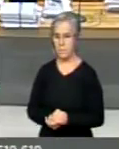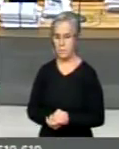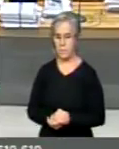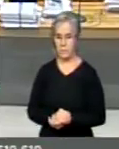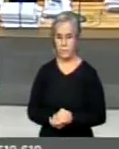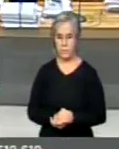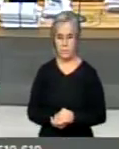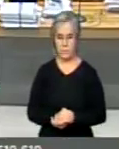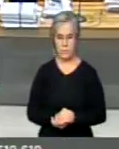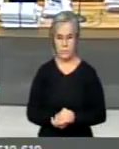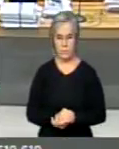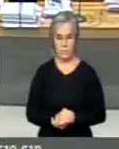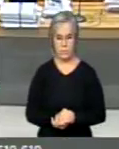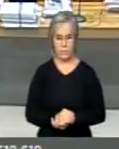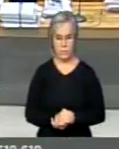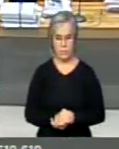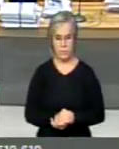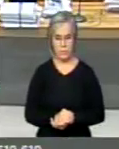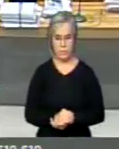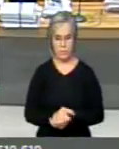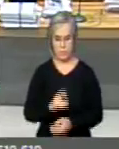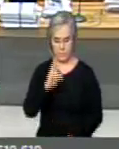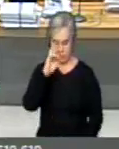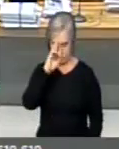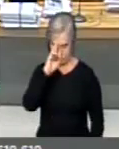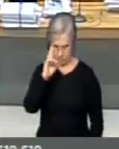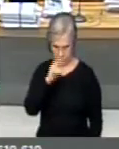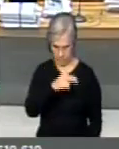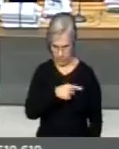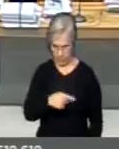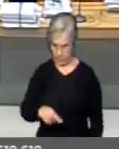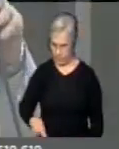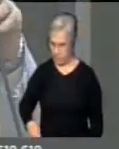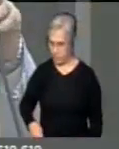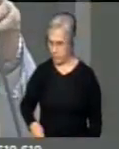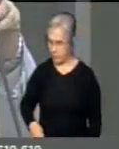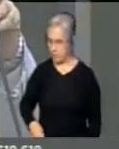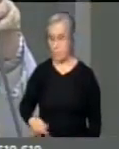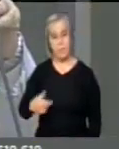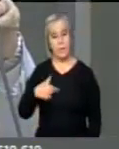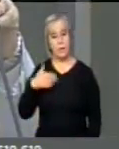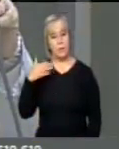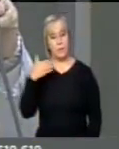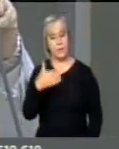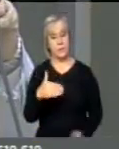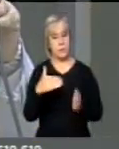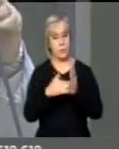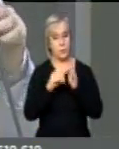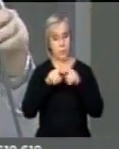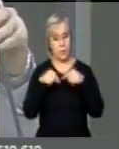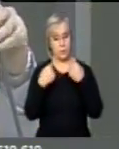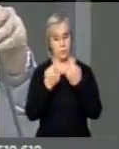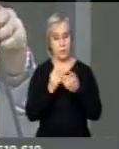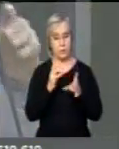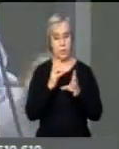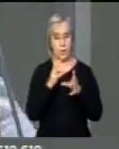Presidente, eu participei da última reunião da Comissão Mista do